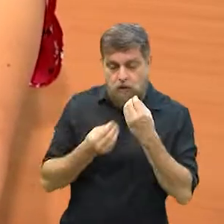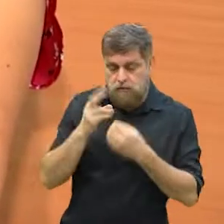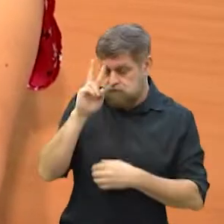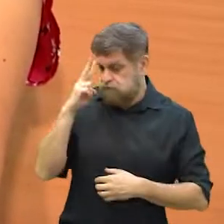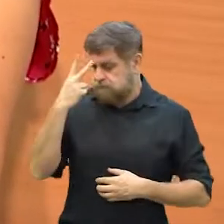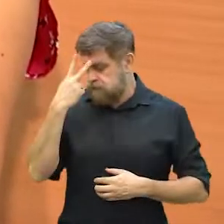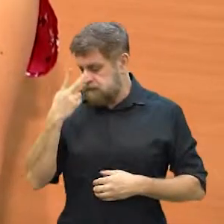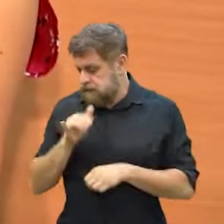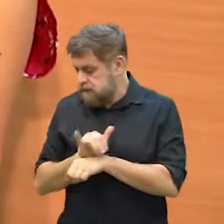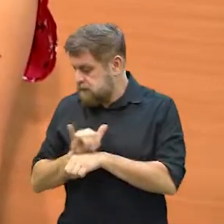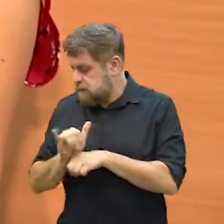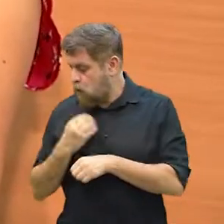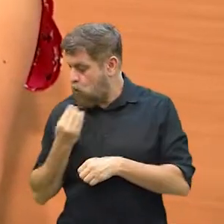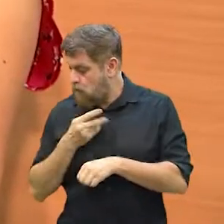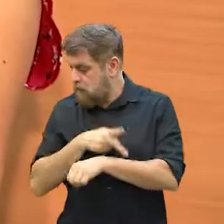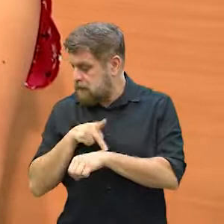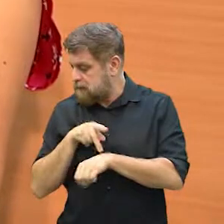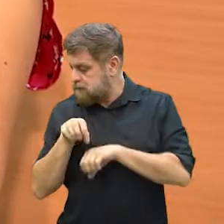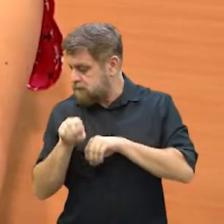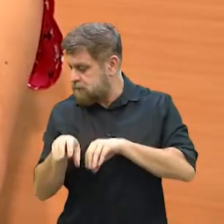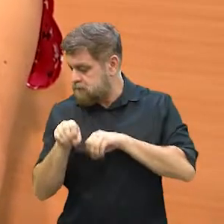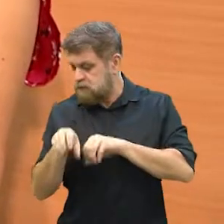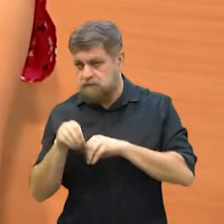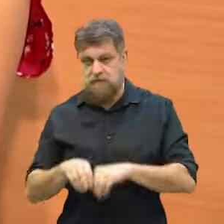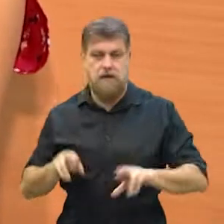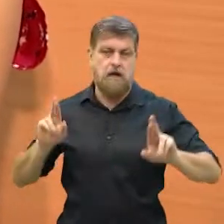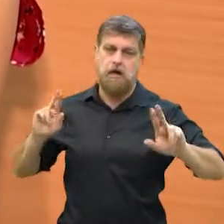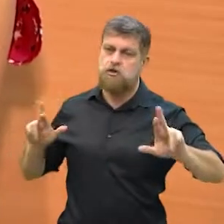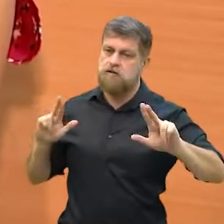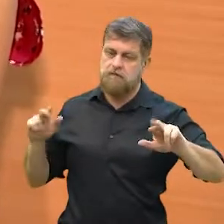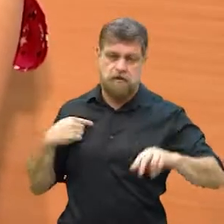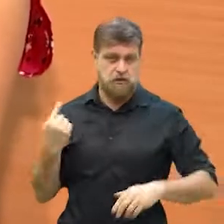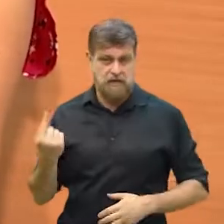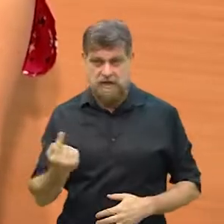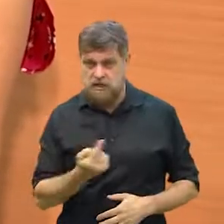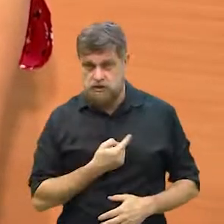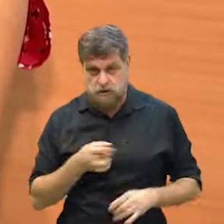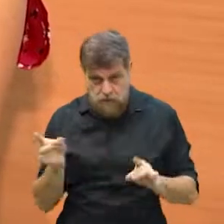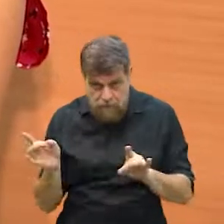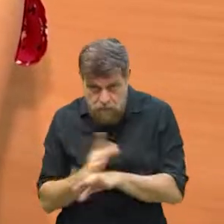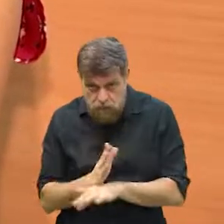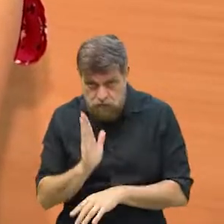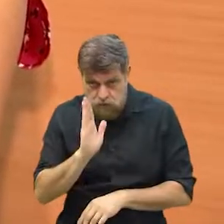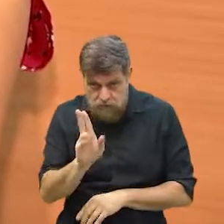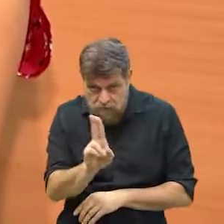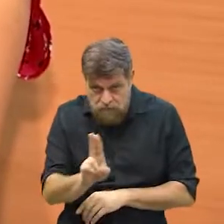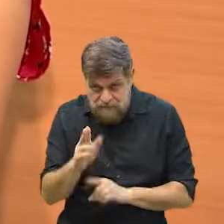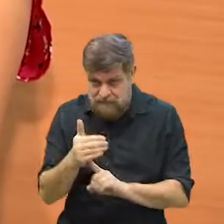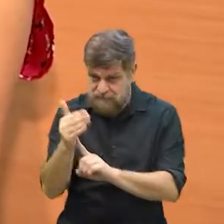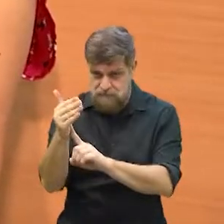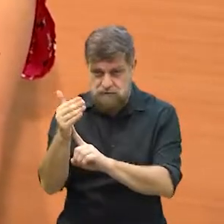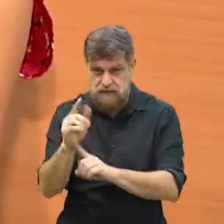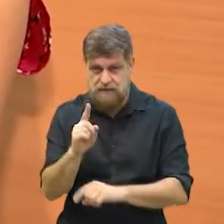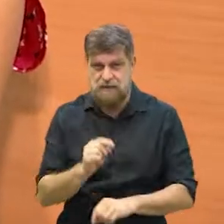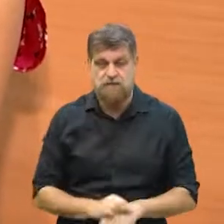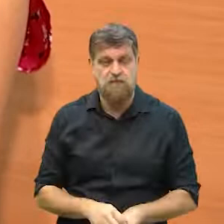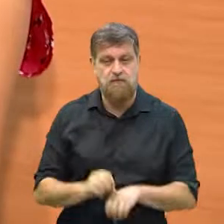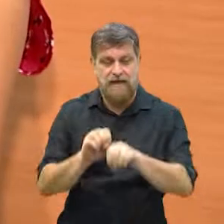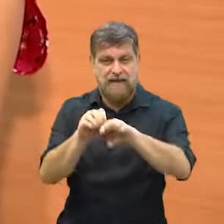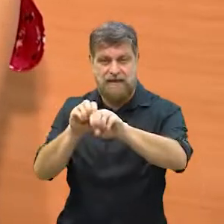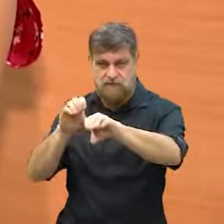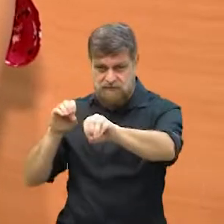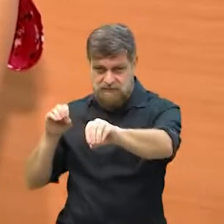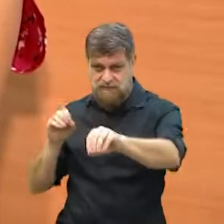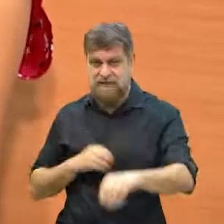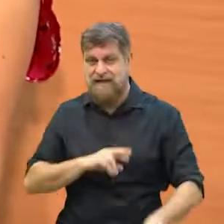tiveram que repensar todo o processo pedagógico, porque não é a mesma coisa, nós não estávamos preparados. O que aconteceu não foi